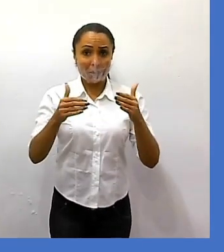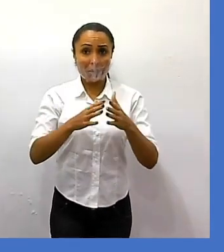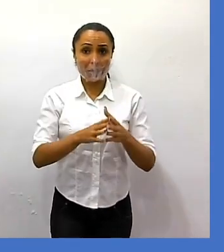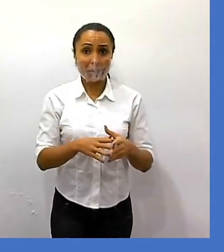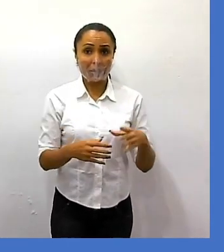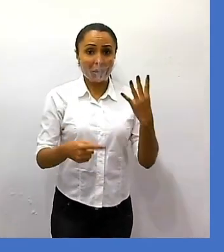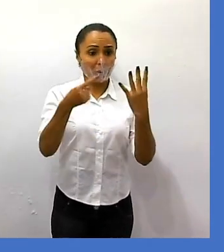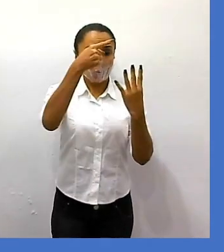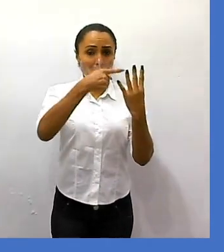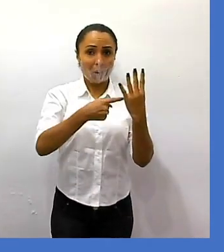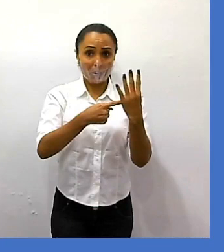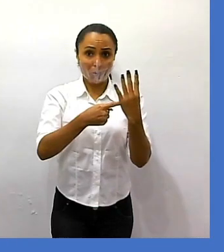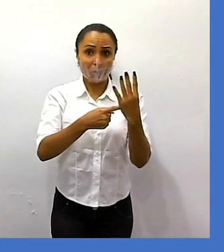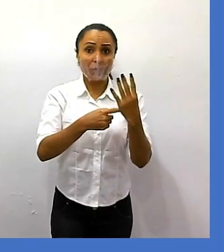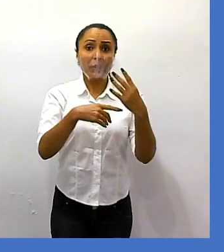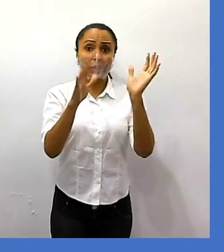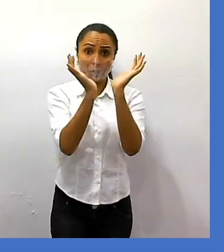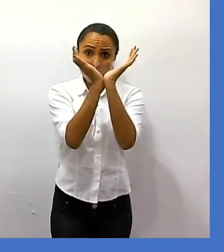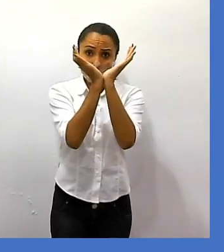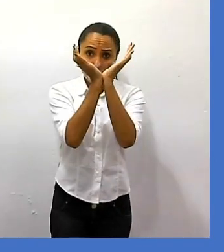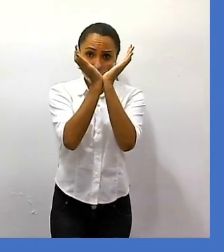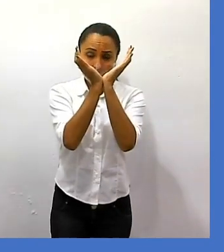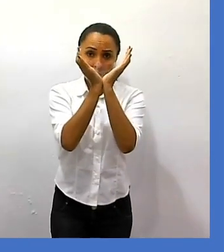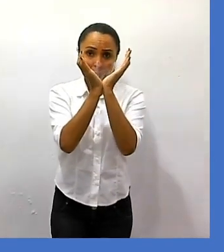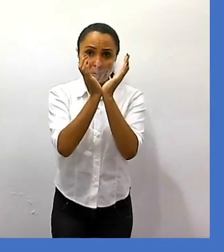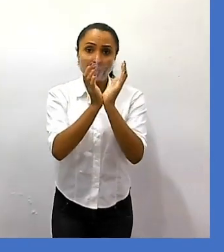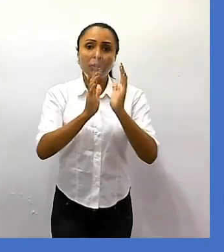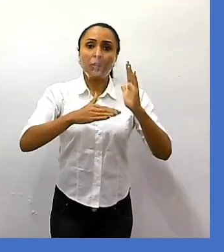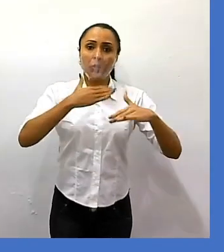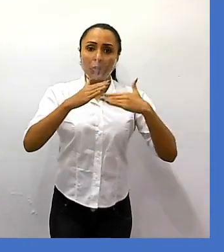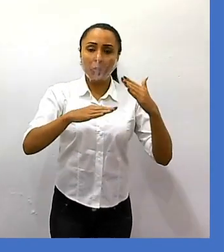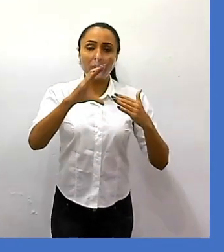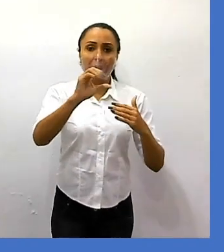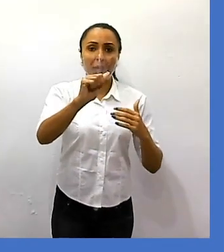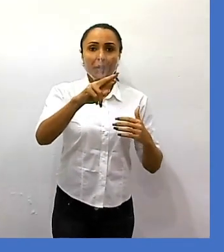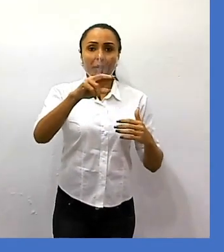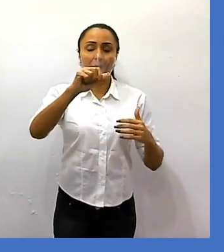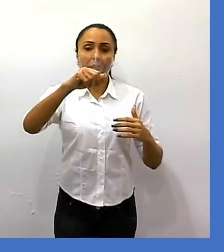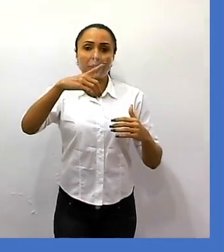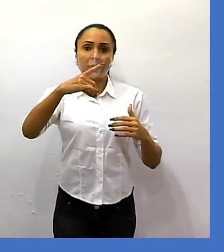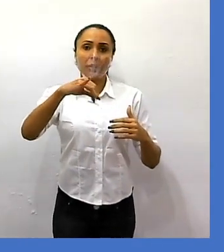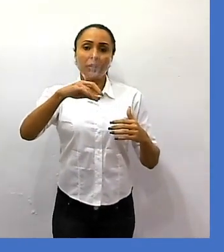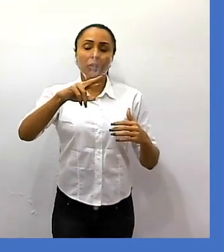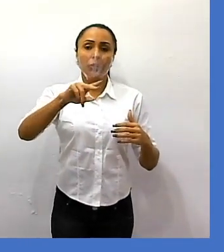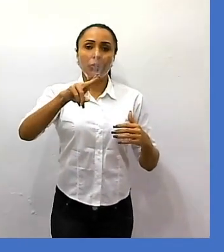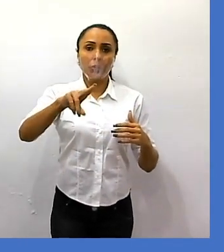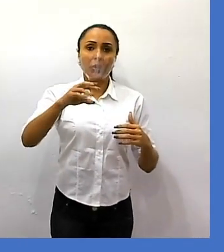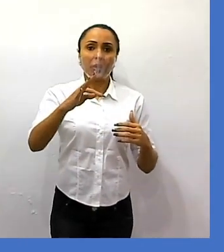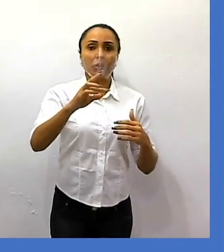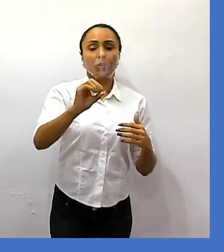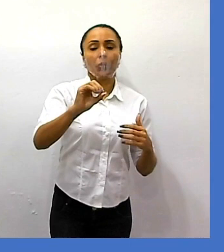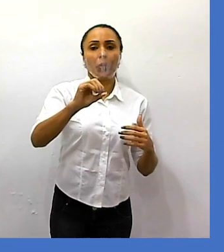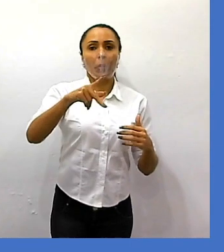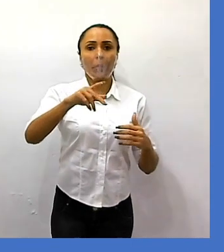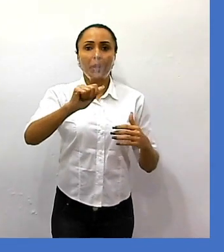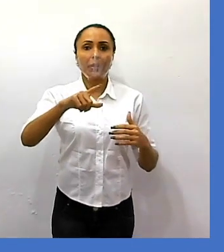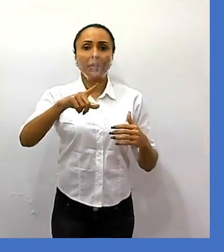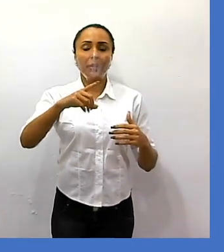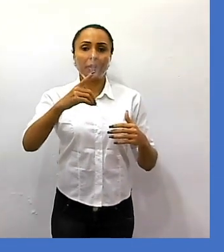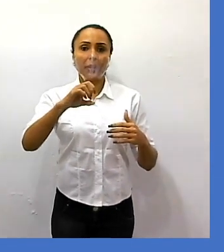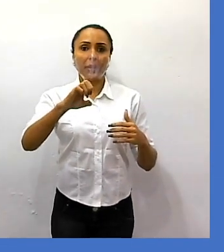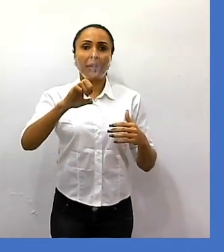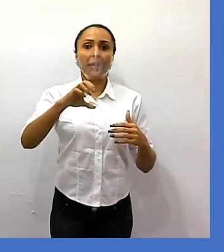Oscars e também abriu espaço para produções como Carandiru e Tropa de Elite. Abordando novas